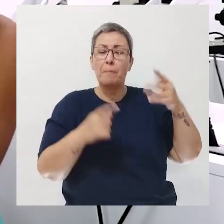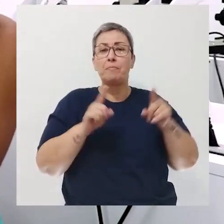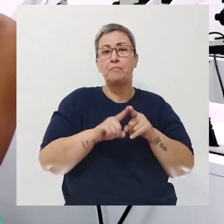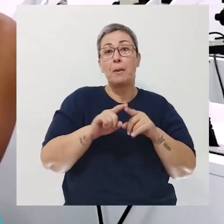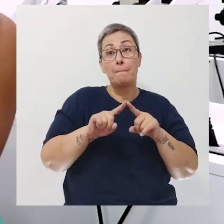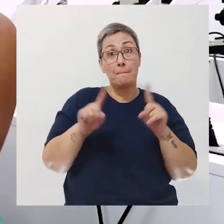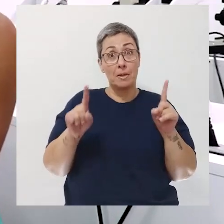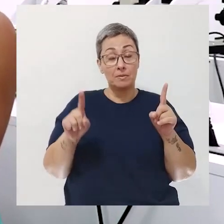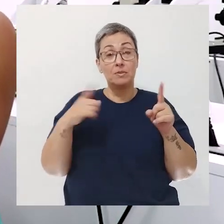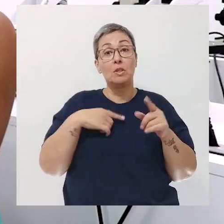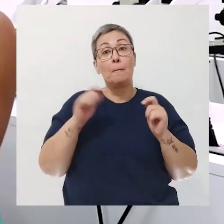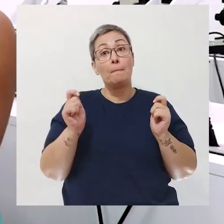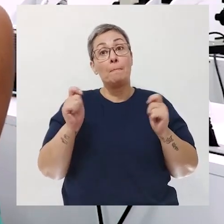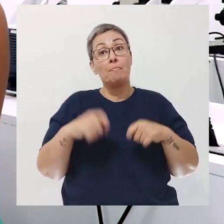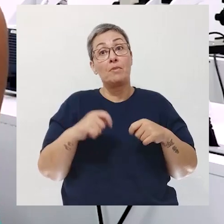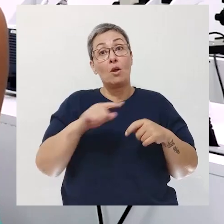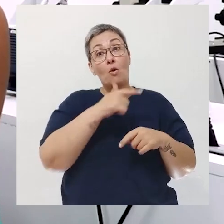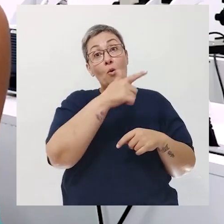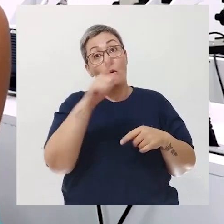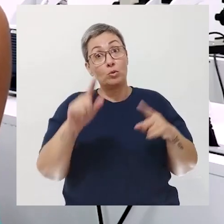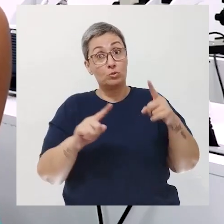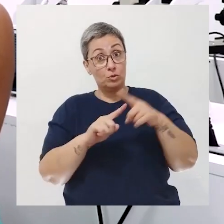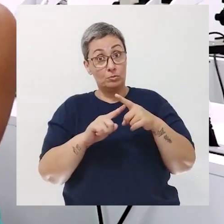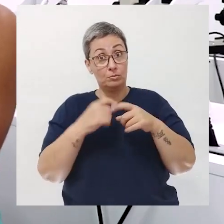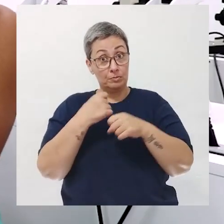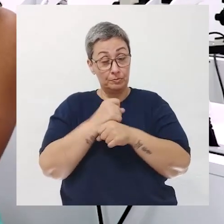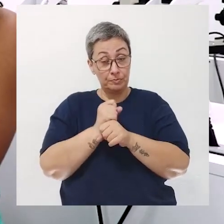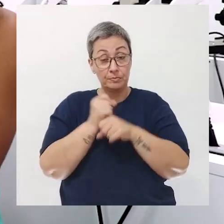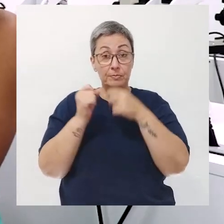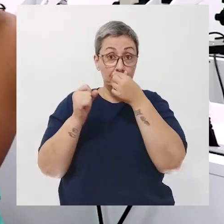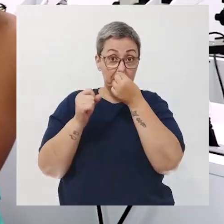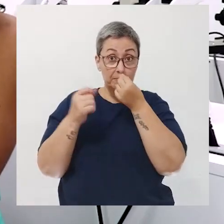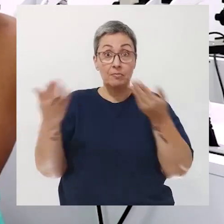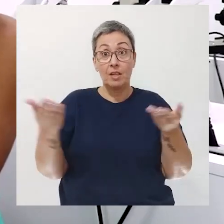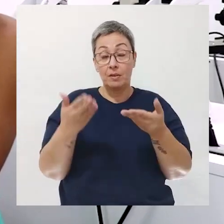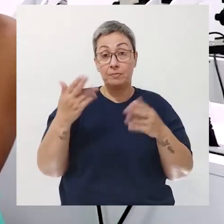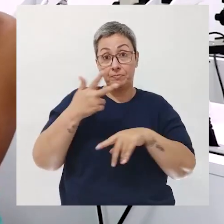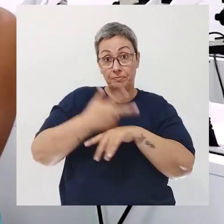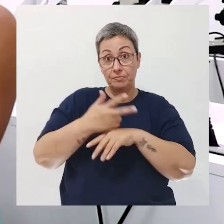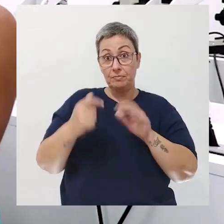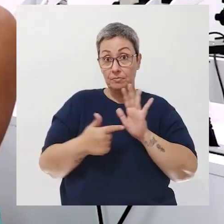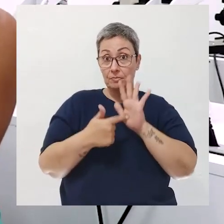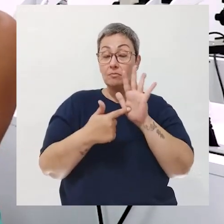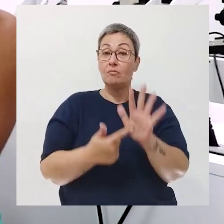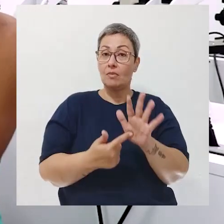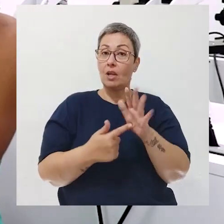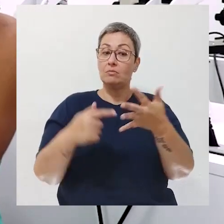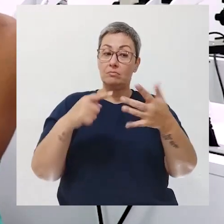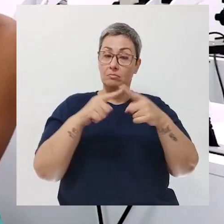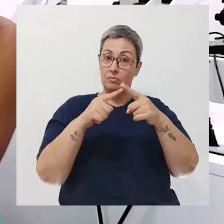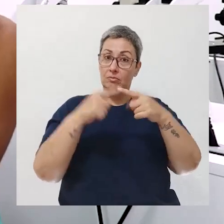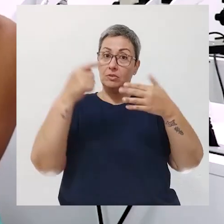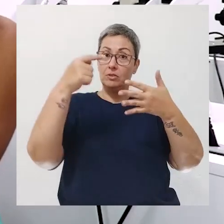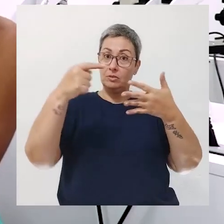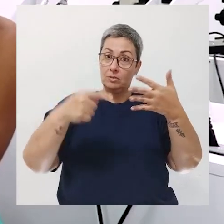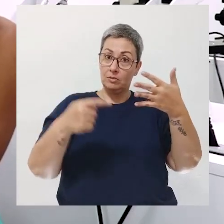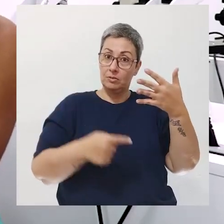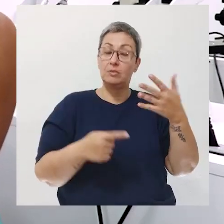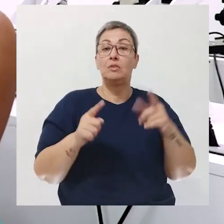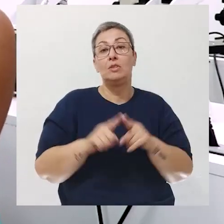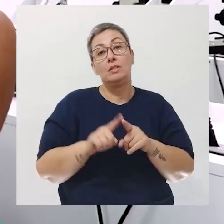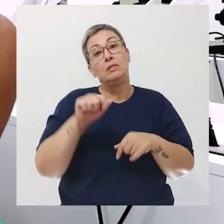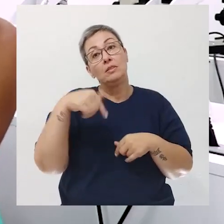células, organelas, membranas plasmáticas. Porém, isso só foi possível com outros tipos de microscópio. Então, no vídeo de hoje, eu vou apresentar para